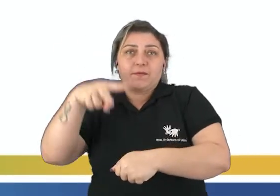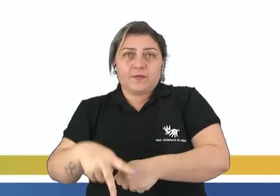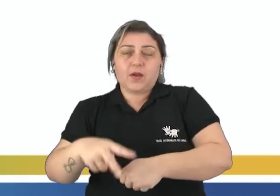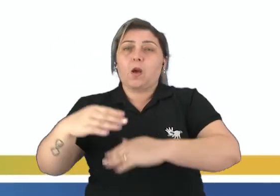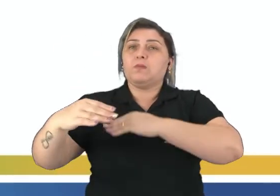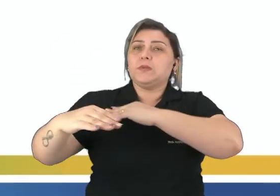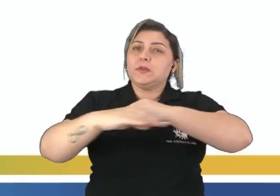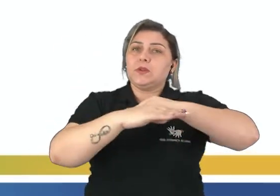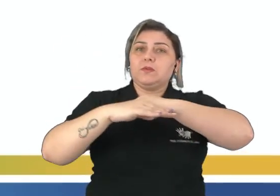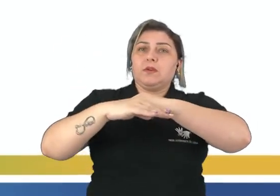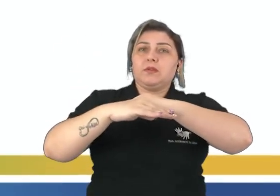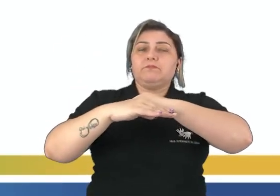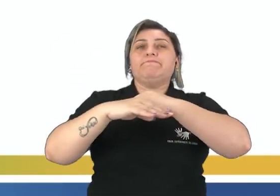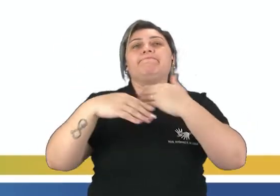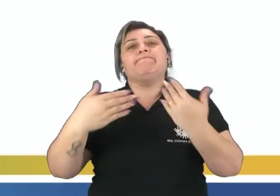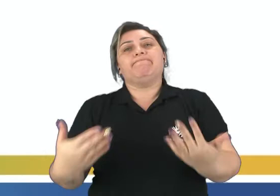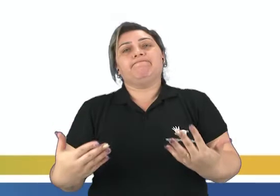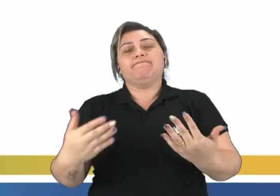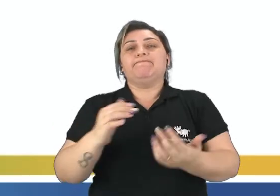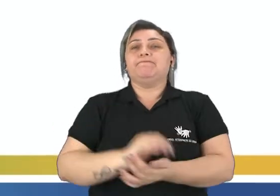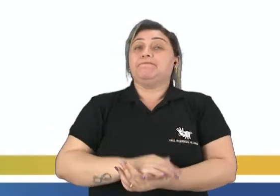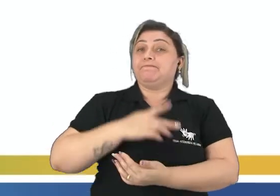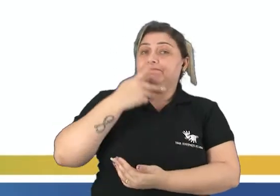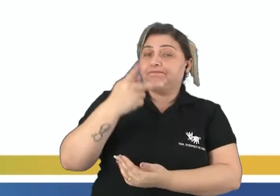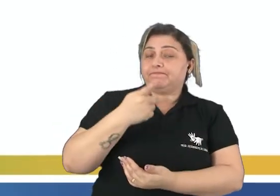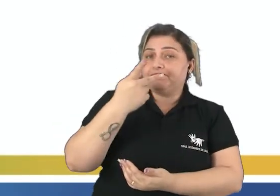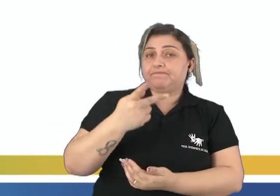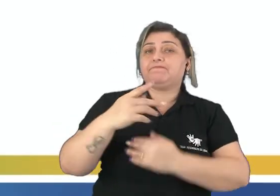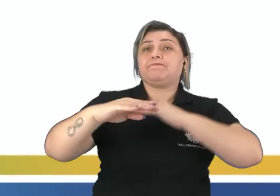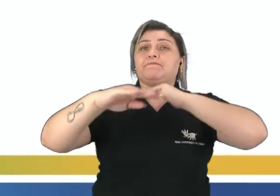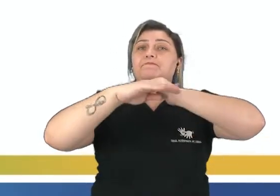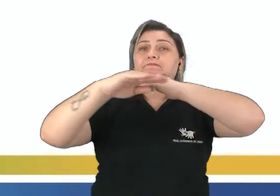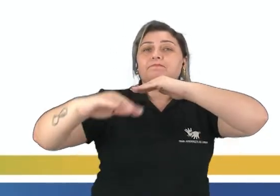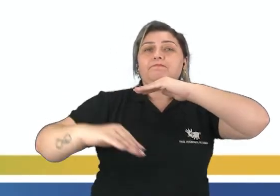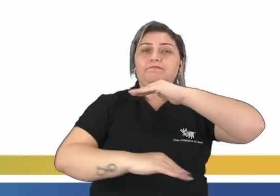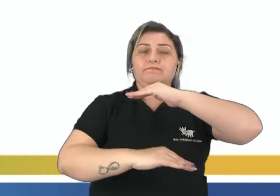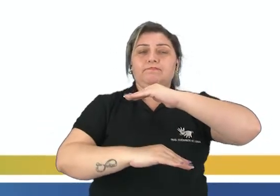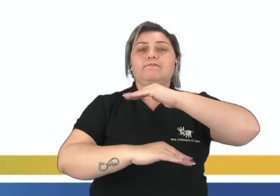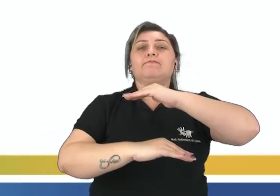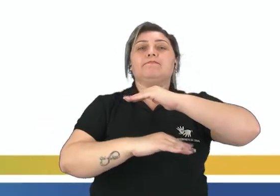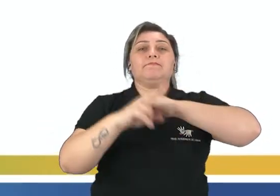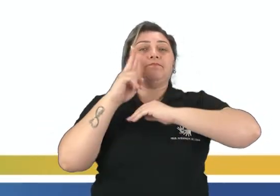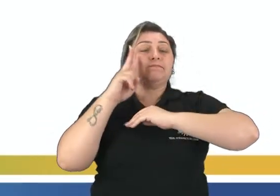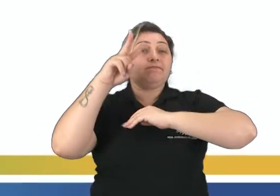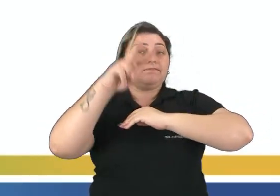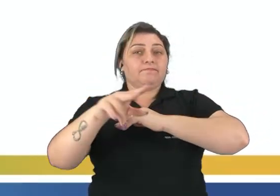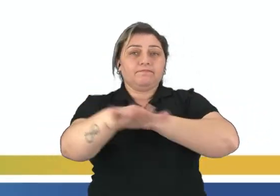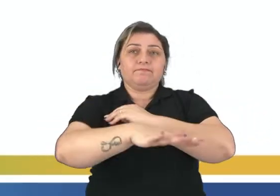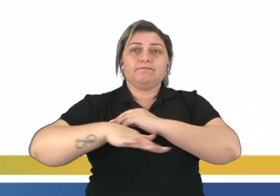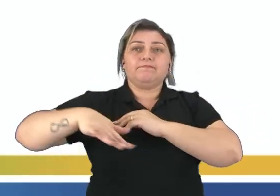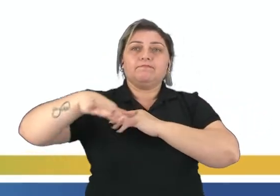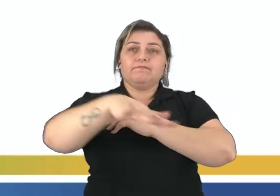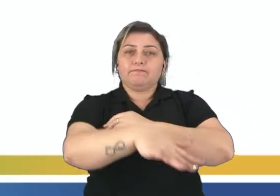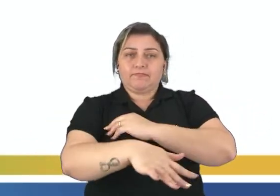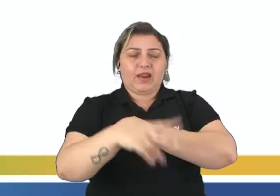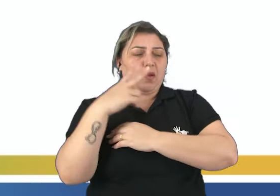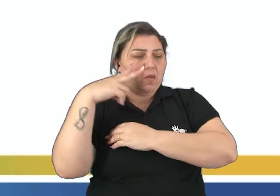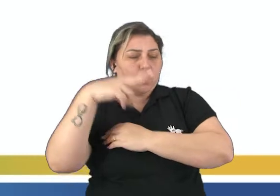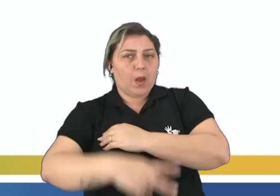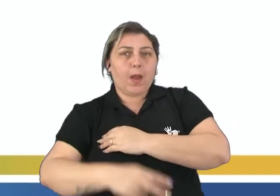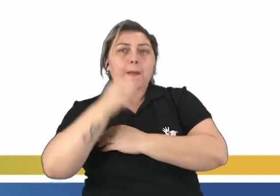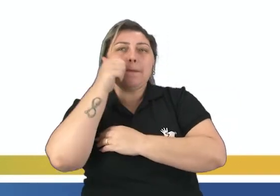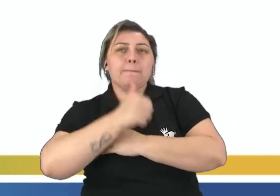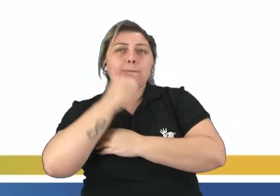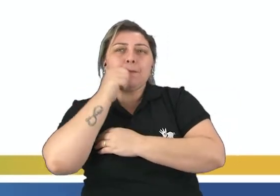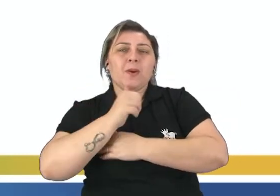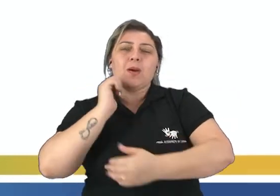como iguais. Quando a gente fala sobre essa desigualdade e sobre a visão da sociedade sobre isso,